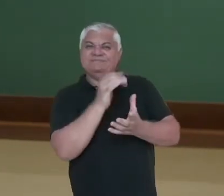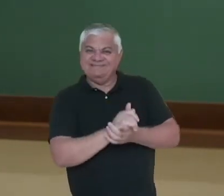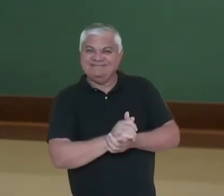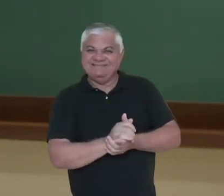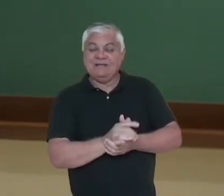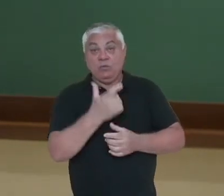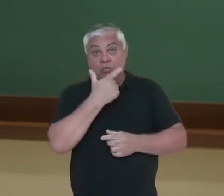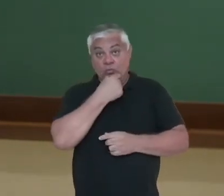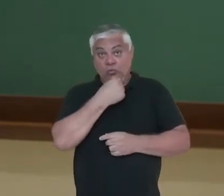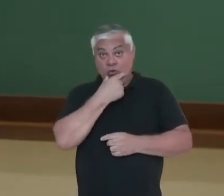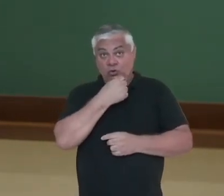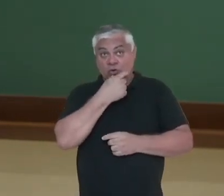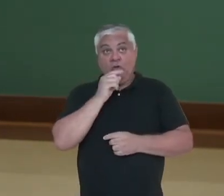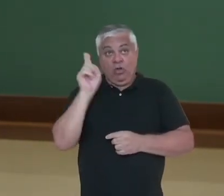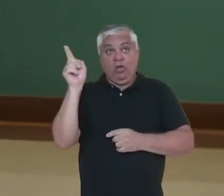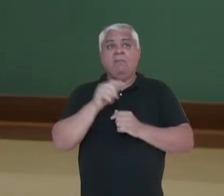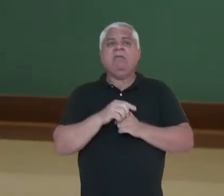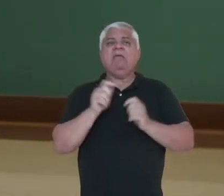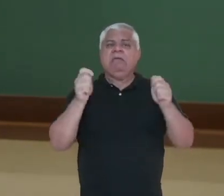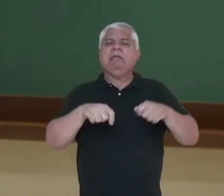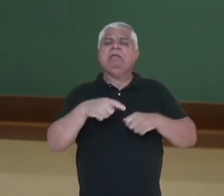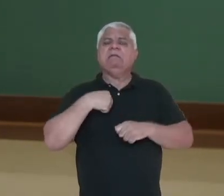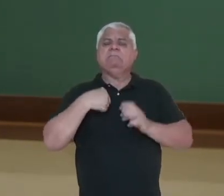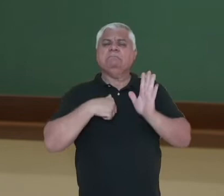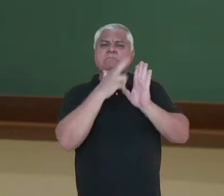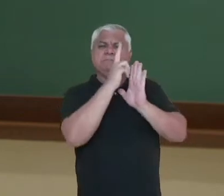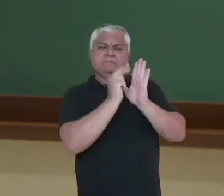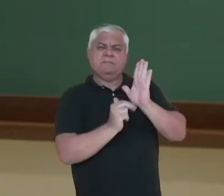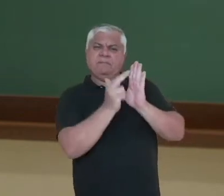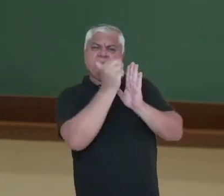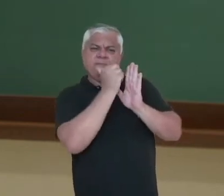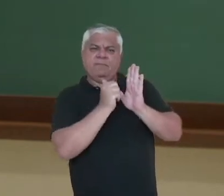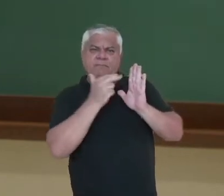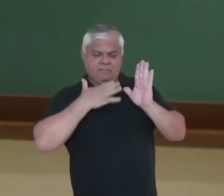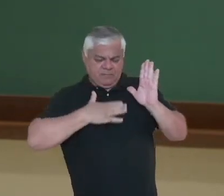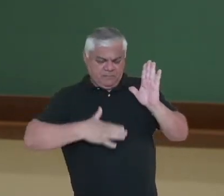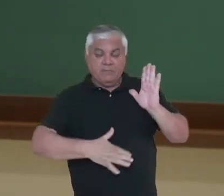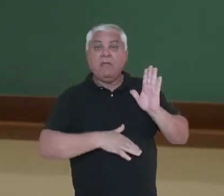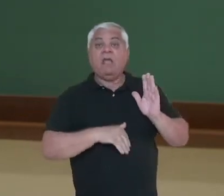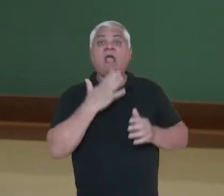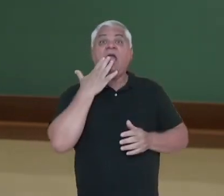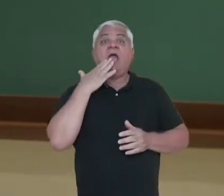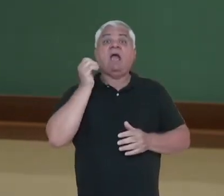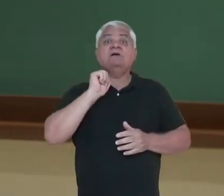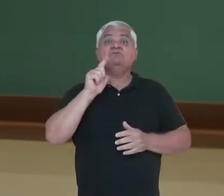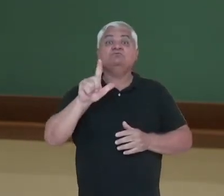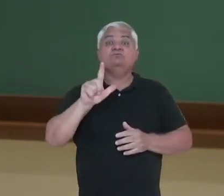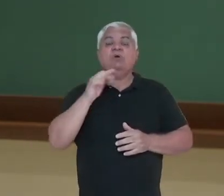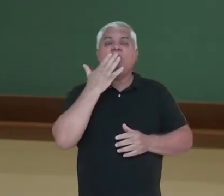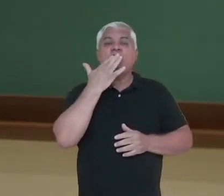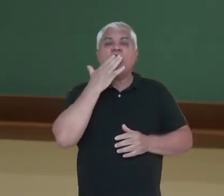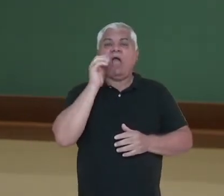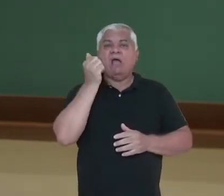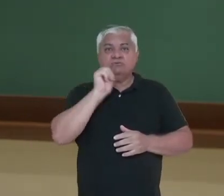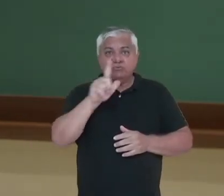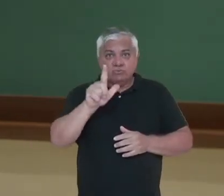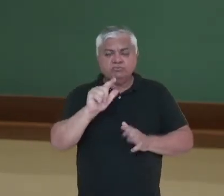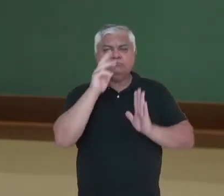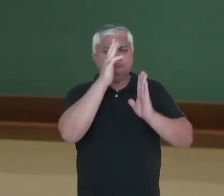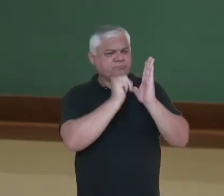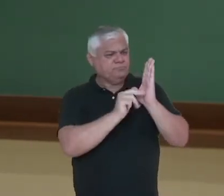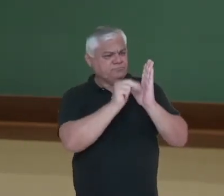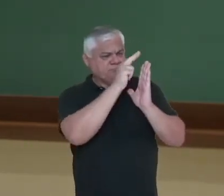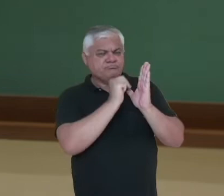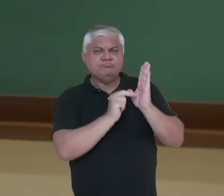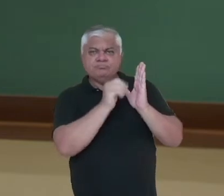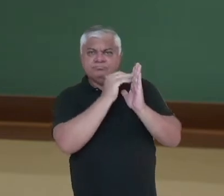Klein, ele tem essa pintura que é chamada de antropometria, quando ele pega uma tinta, inclusive a tinta dele que é o Azul Klein,